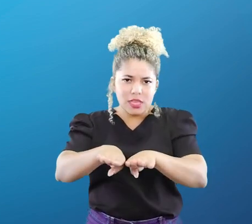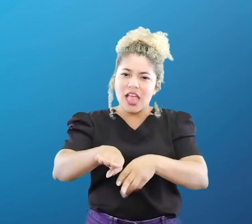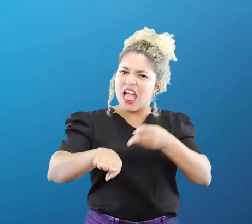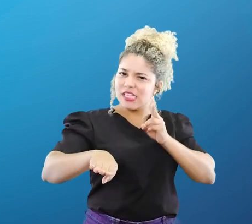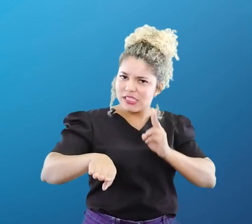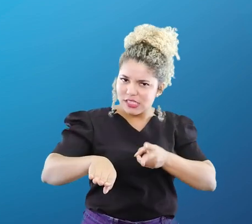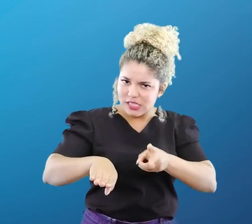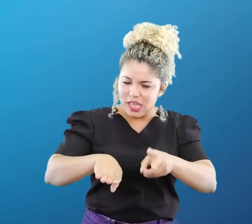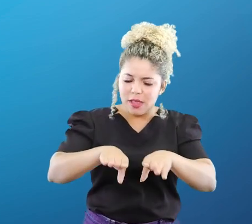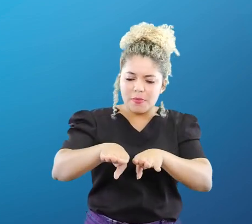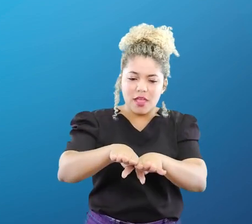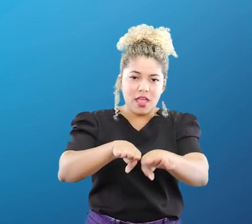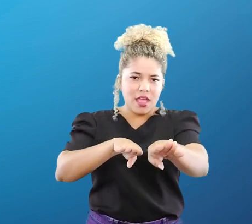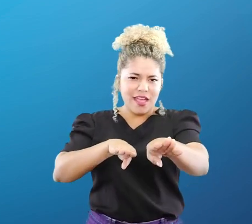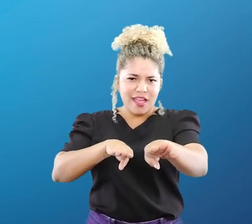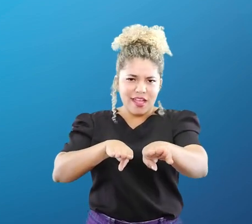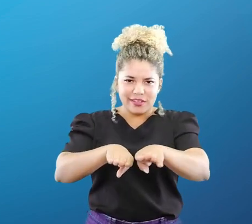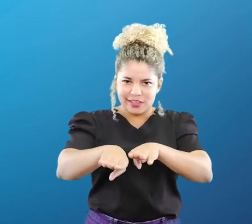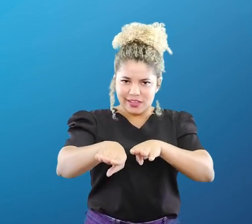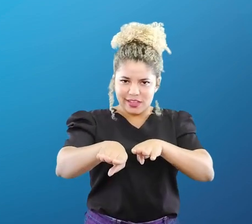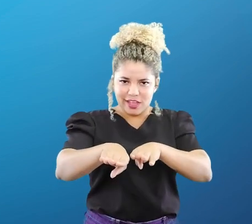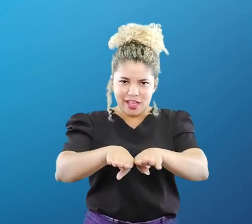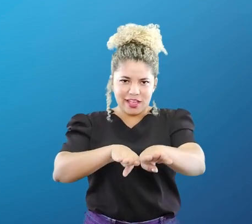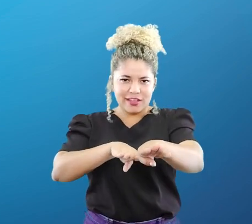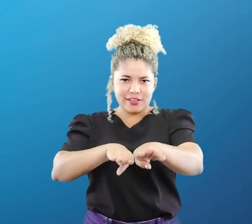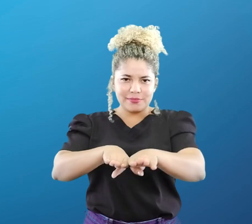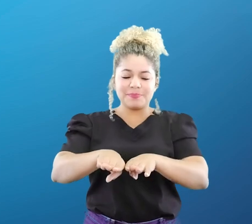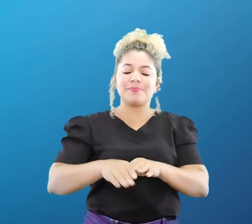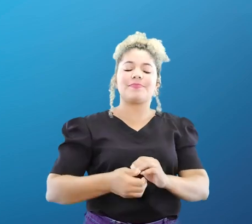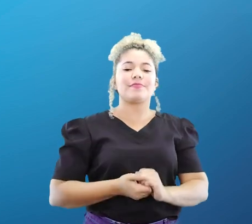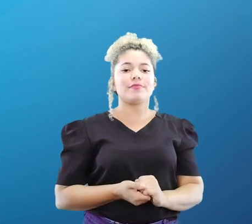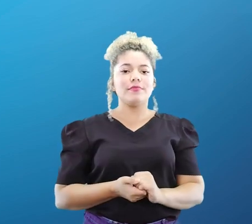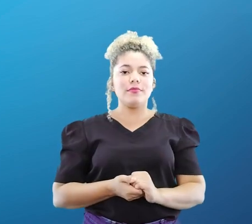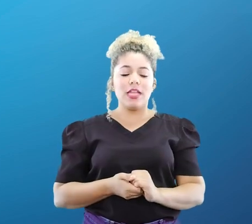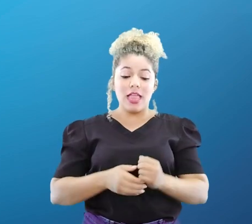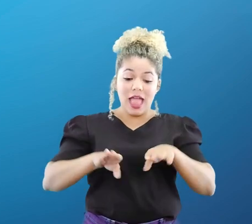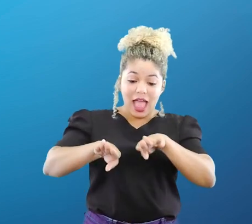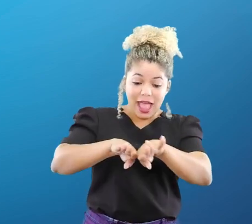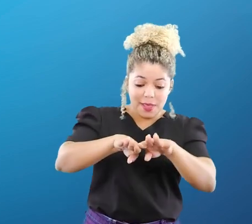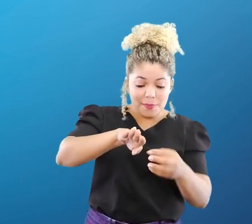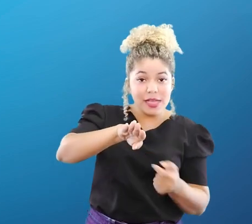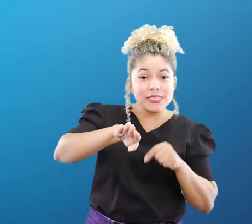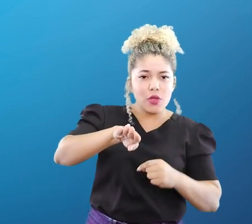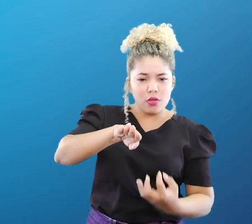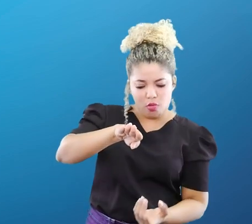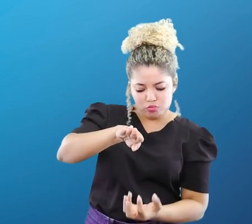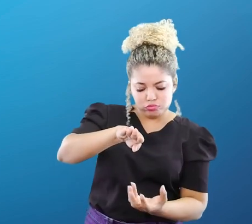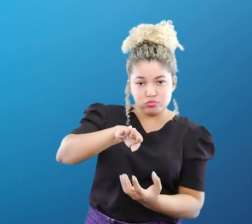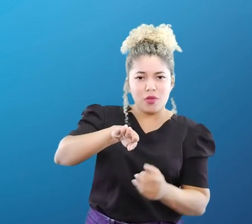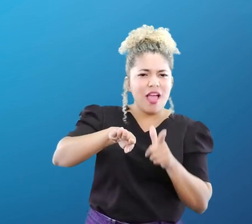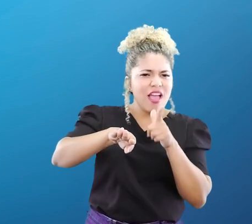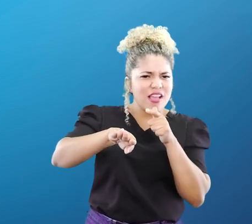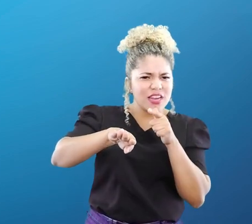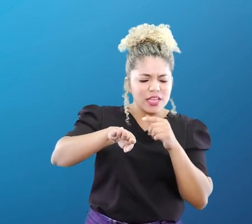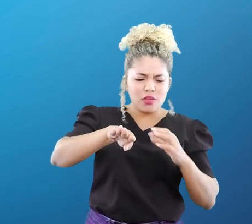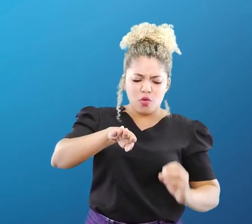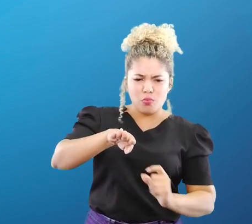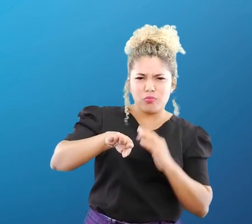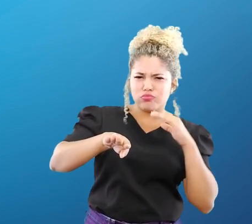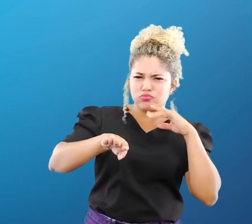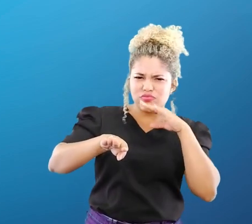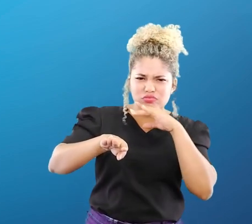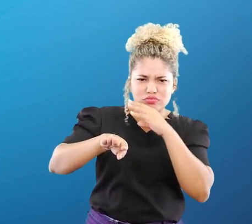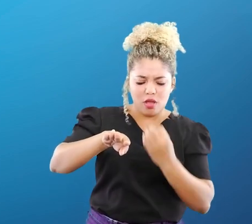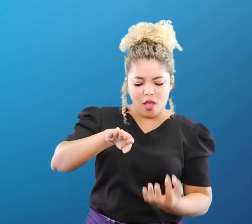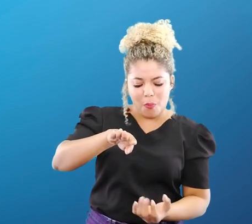constante, aproximando-as e afastando-as. Abaixo das placas nós temos o magma, alta temperatura. O magma